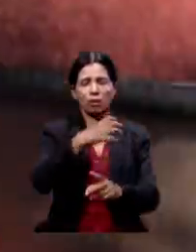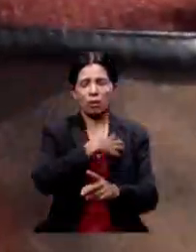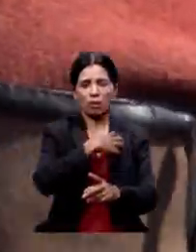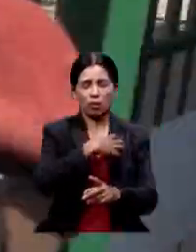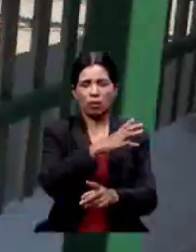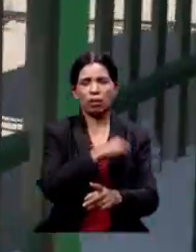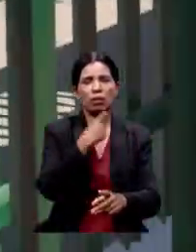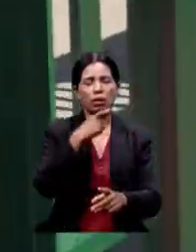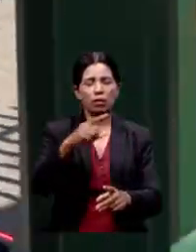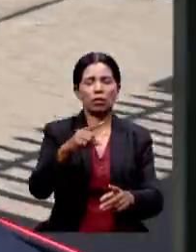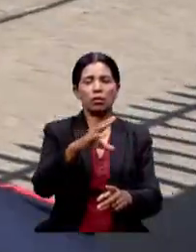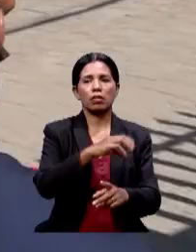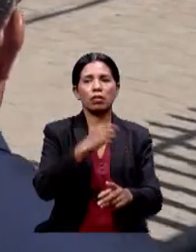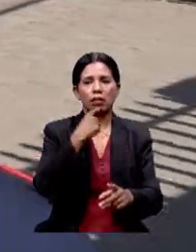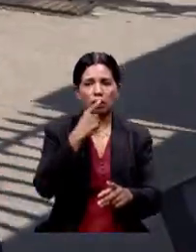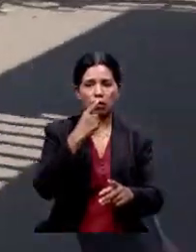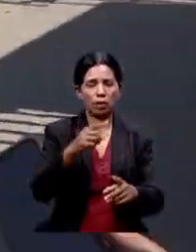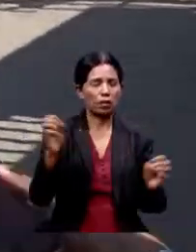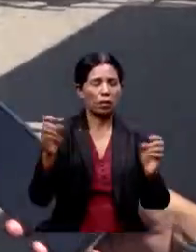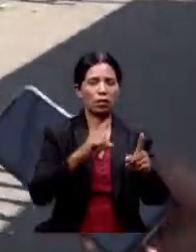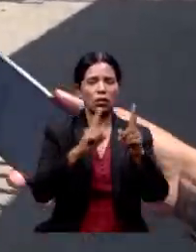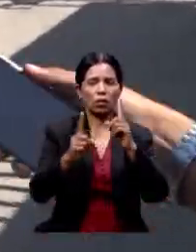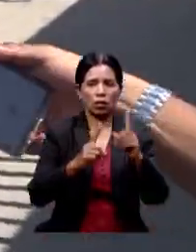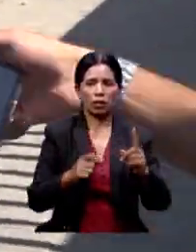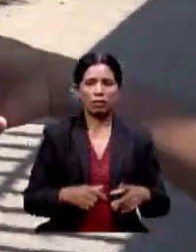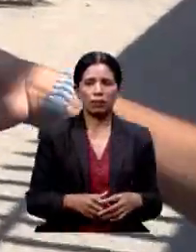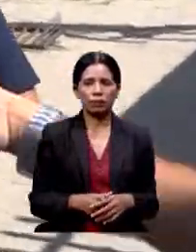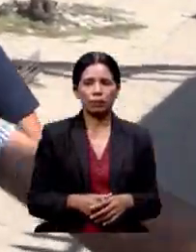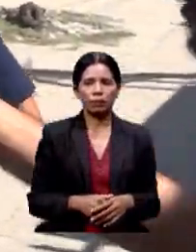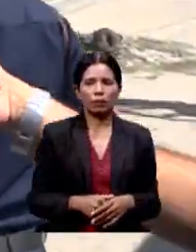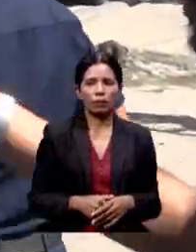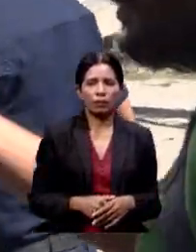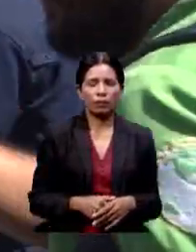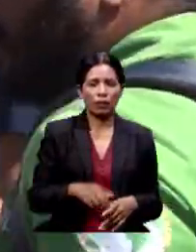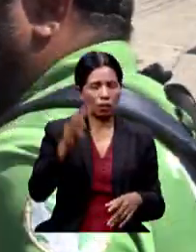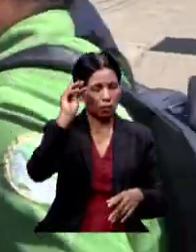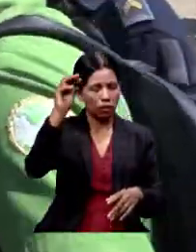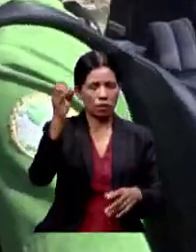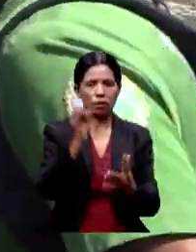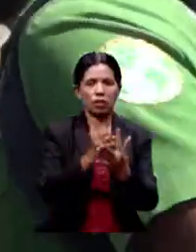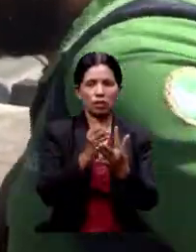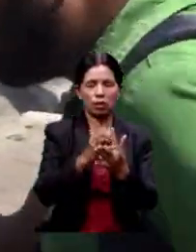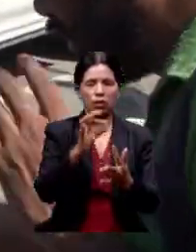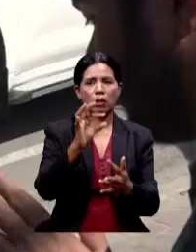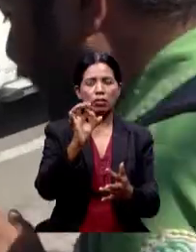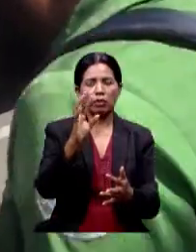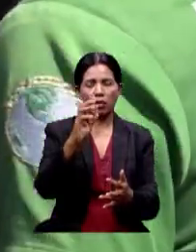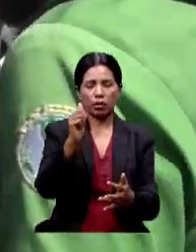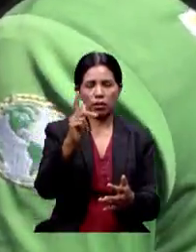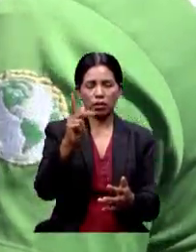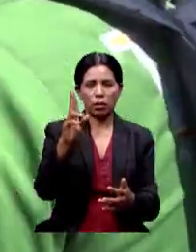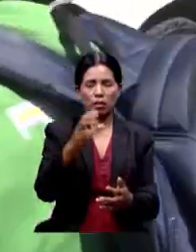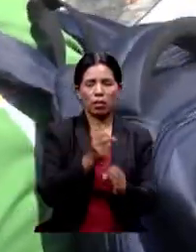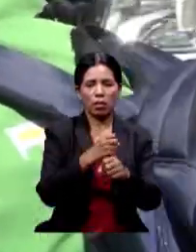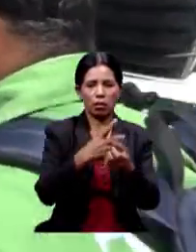Penetele, comissário-geral Adeque da Costa, também pela COI foi o comentário. Antes, o ministro do interior, Francisco Guterres, declara-se a